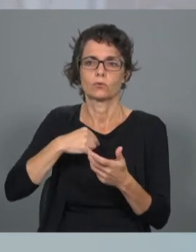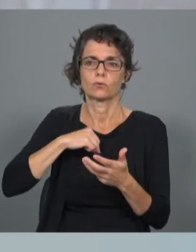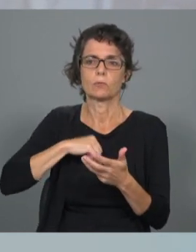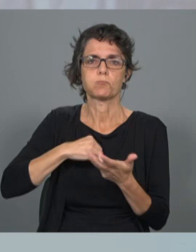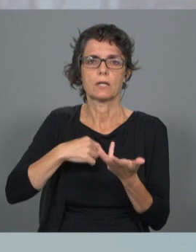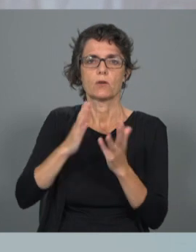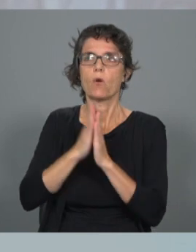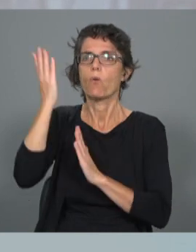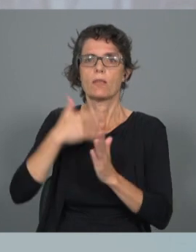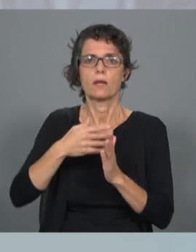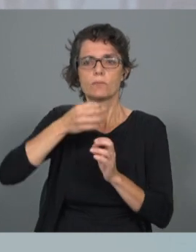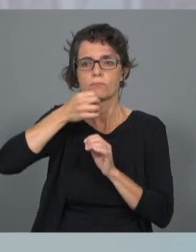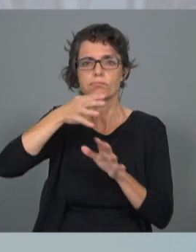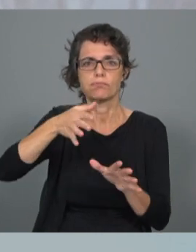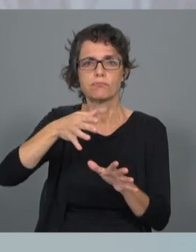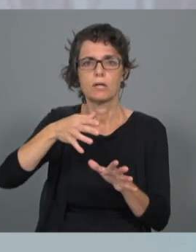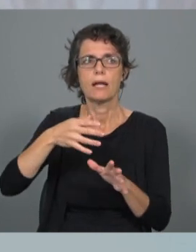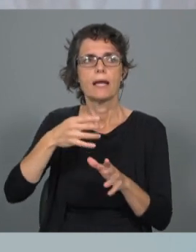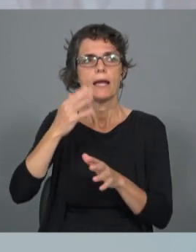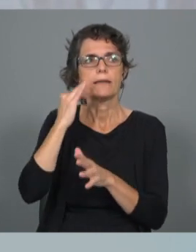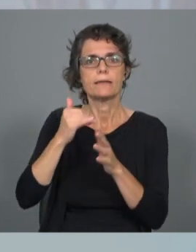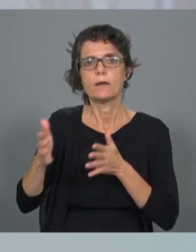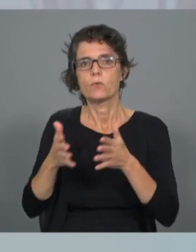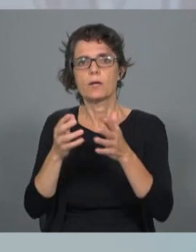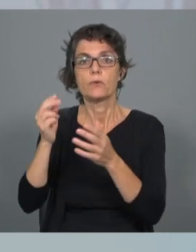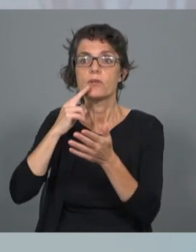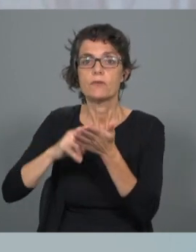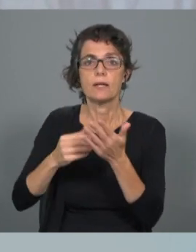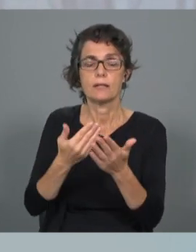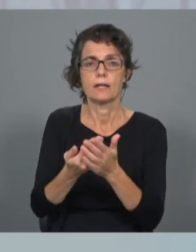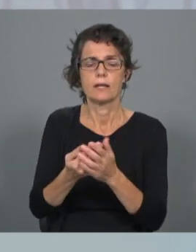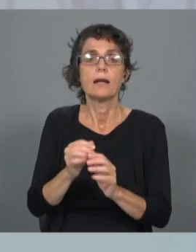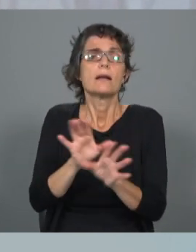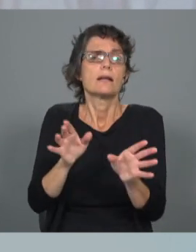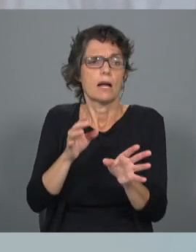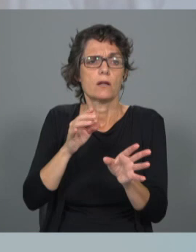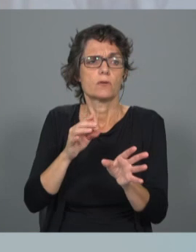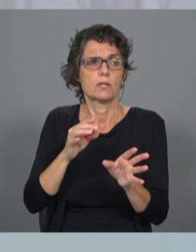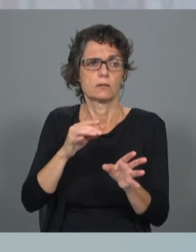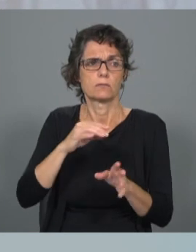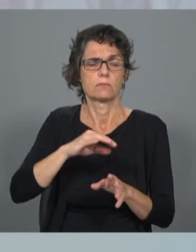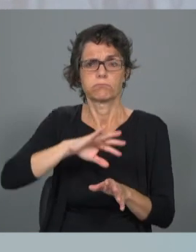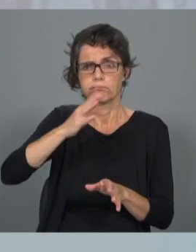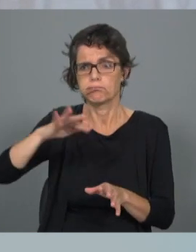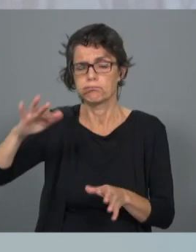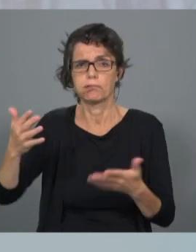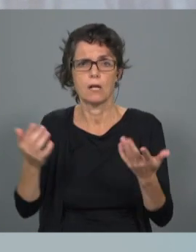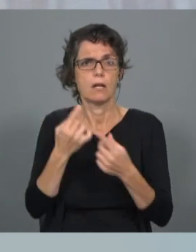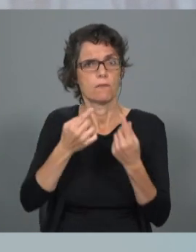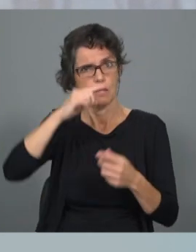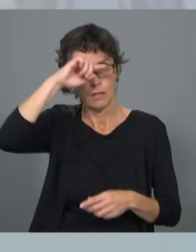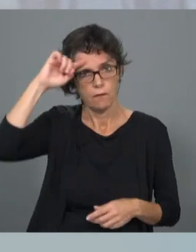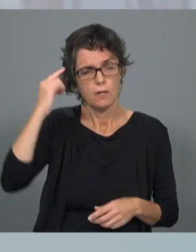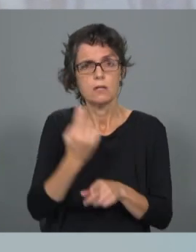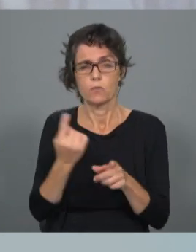Às vezes é difícil porque sempre vamos encontrar, por vezes, quem não goste